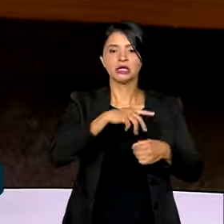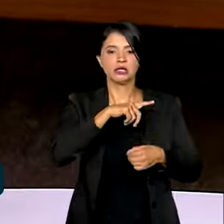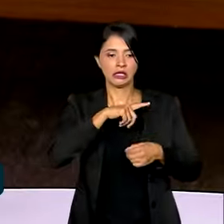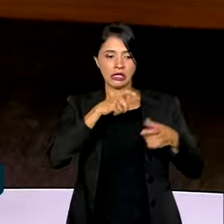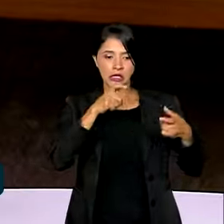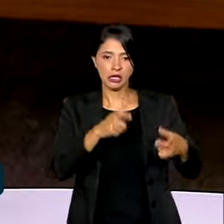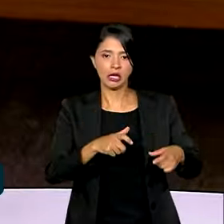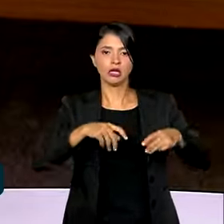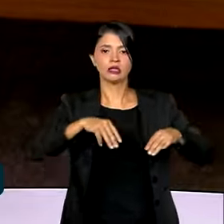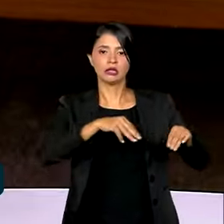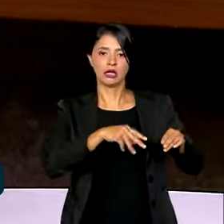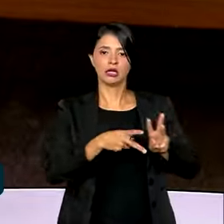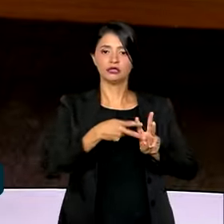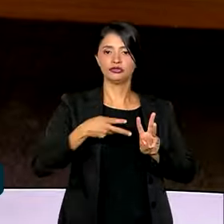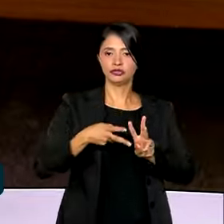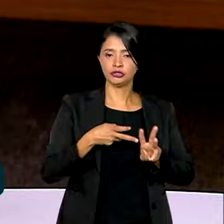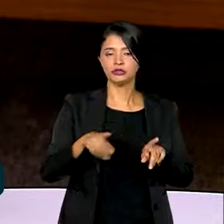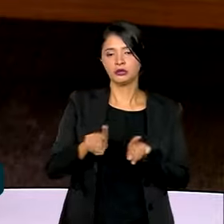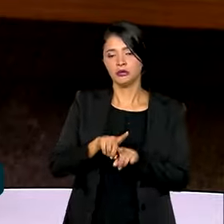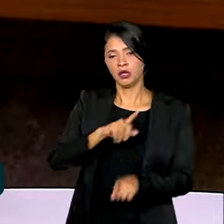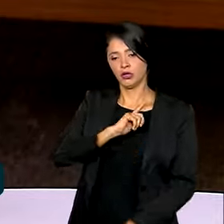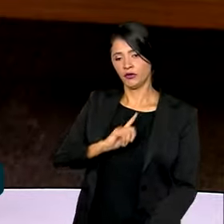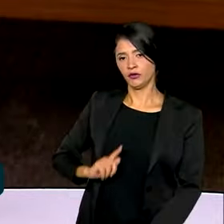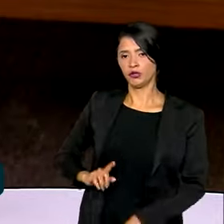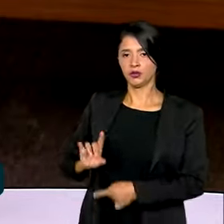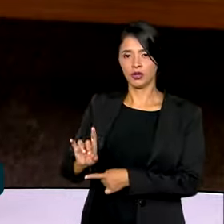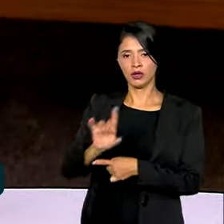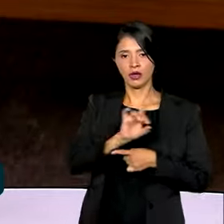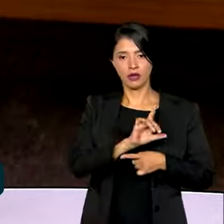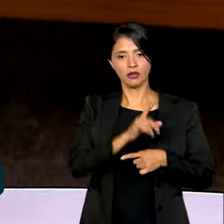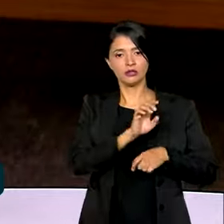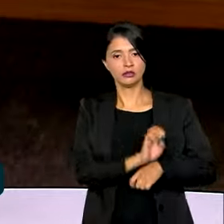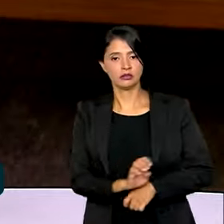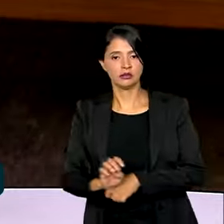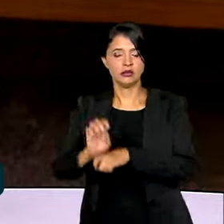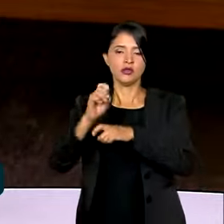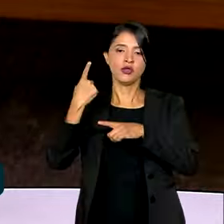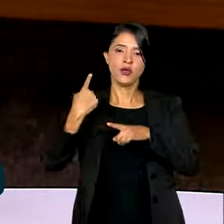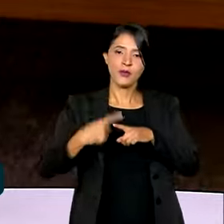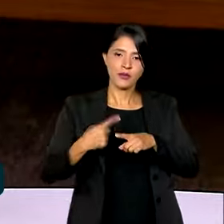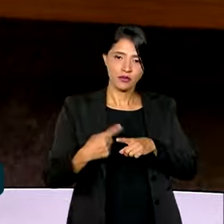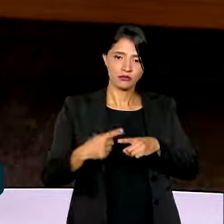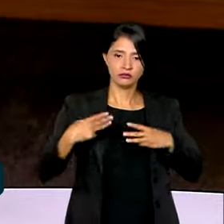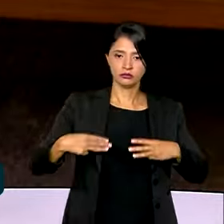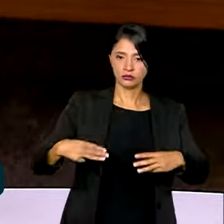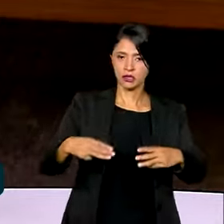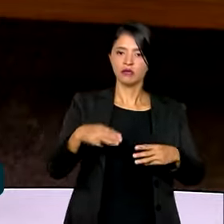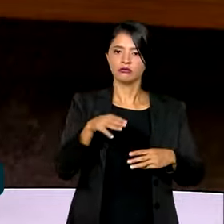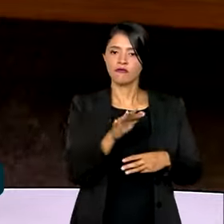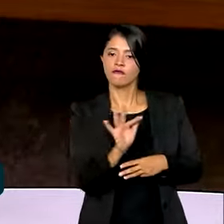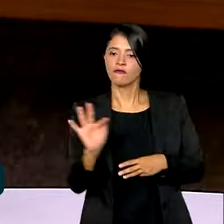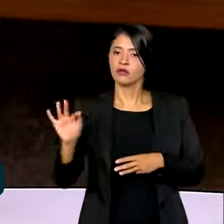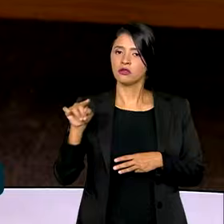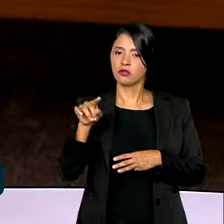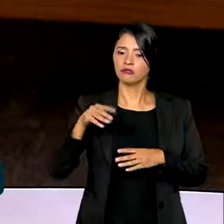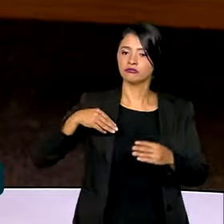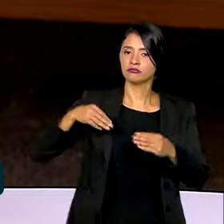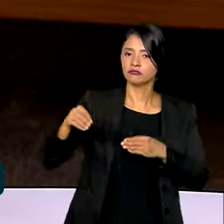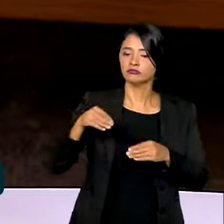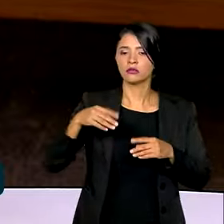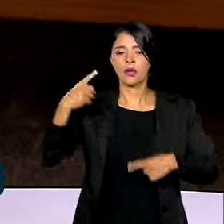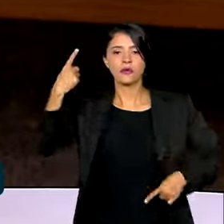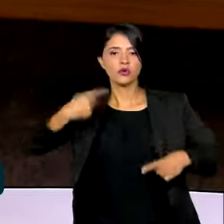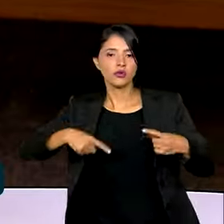territórios indígenas e com os governadores de cada estado. Porque o Ministério está aqui no âmbito federal para articular as